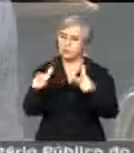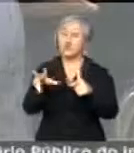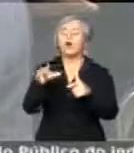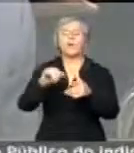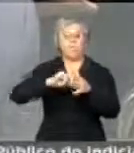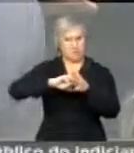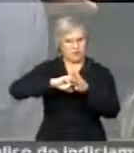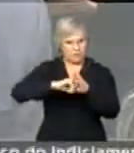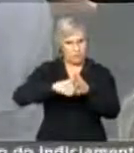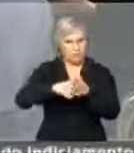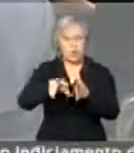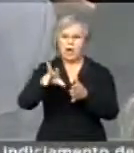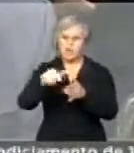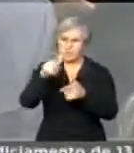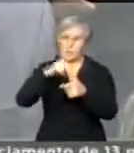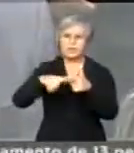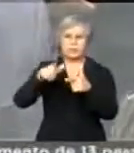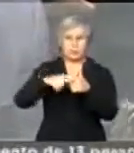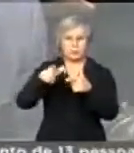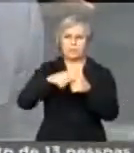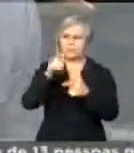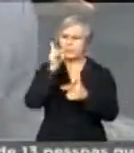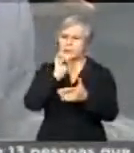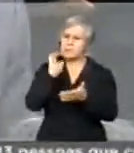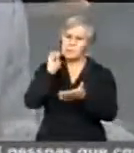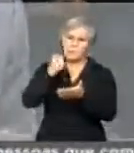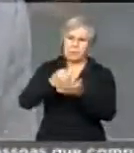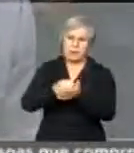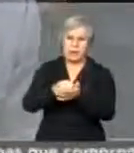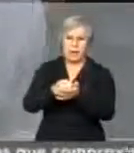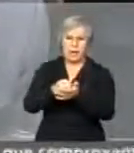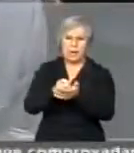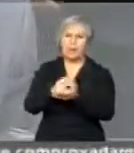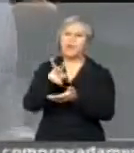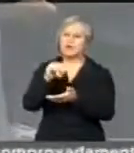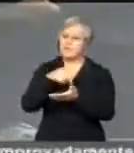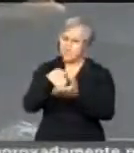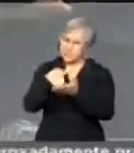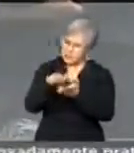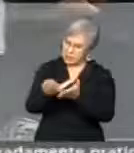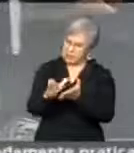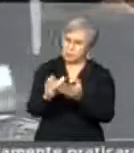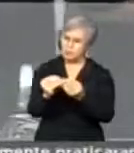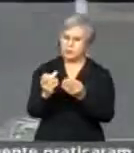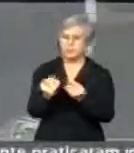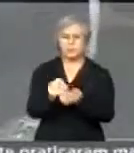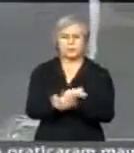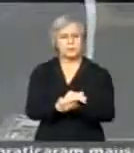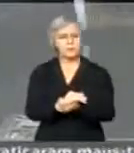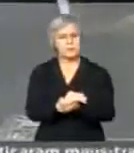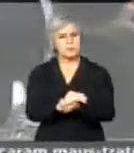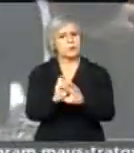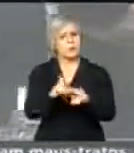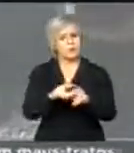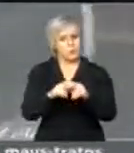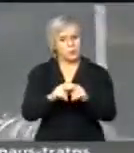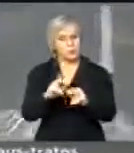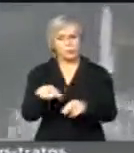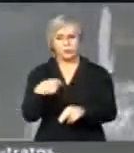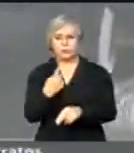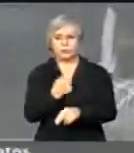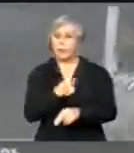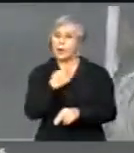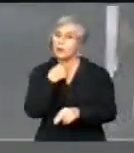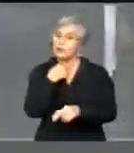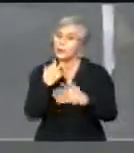sua coerência. Esse projeto aumenta sim impostos. Esse projeto vai gerar